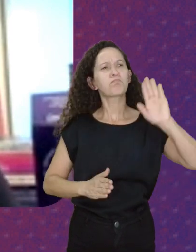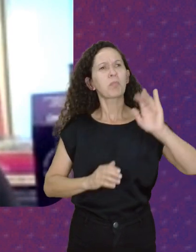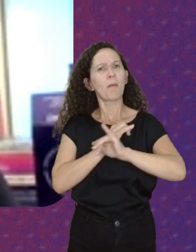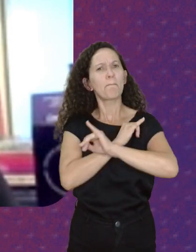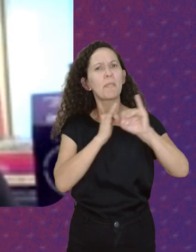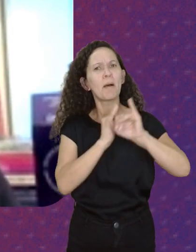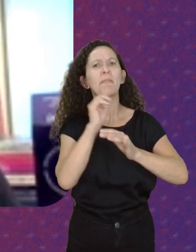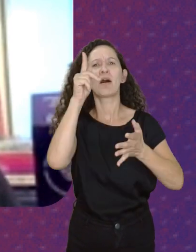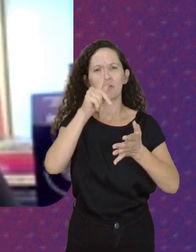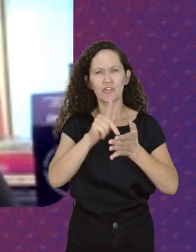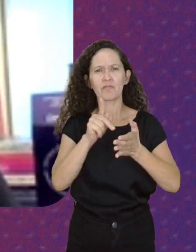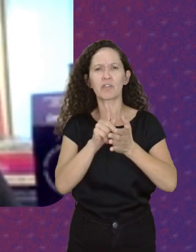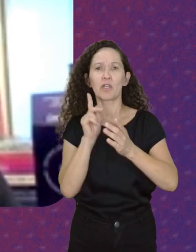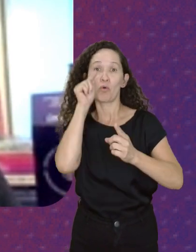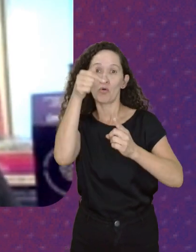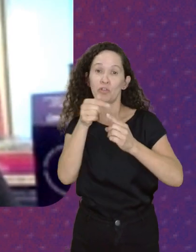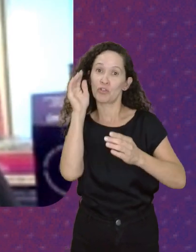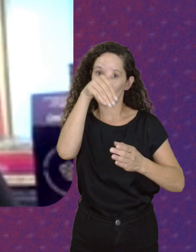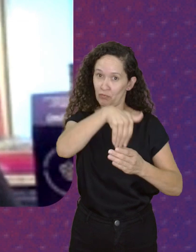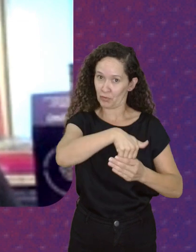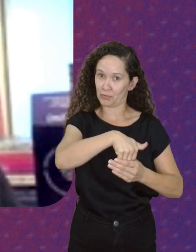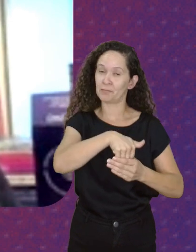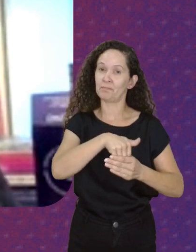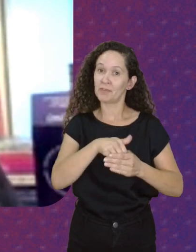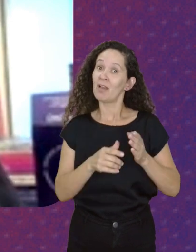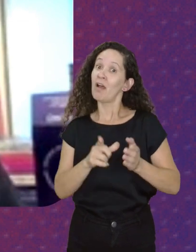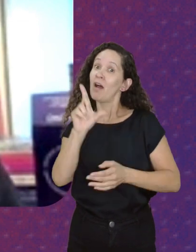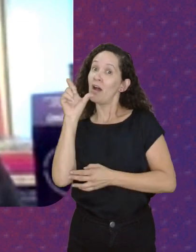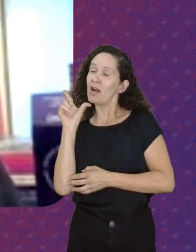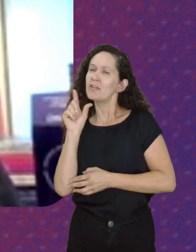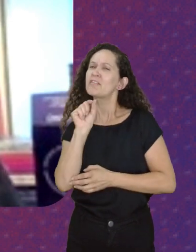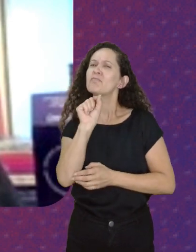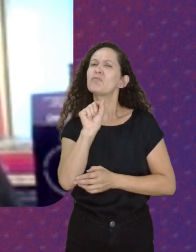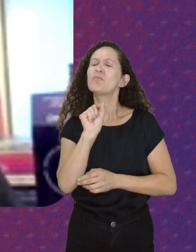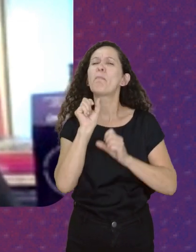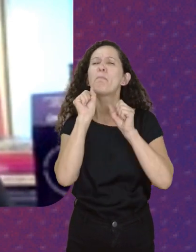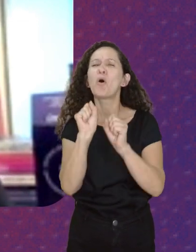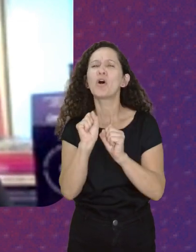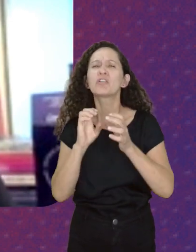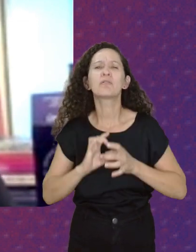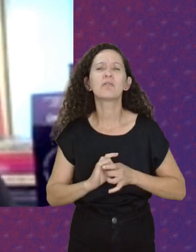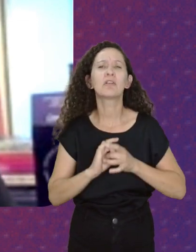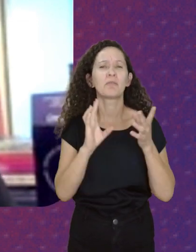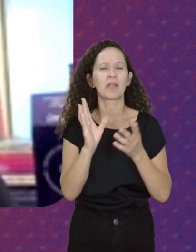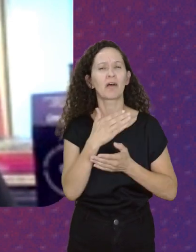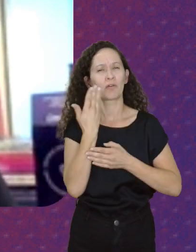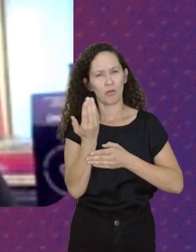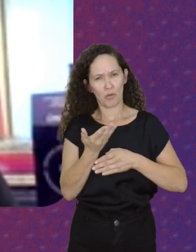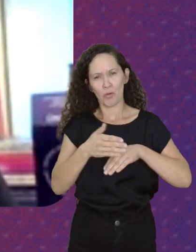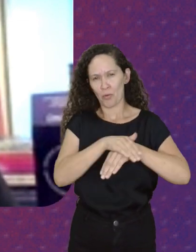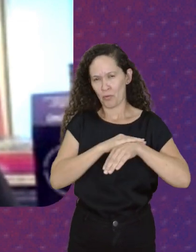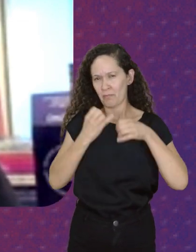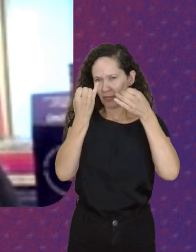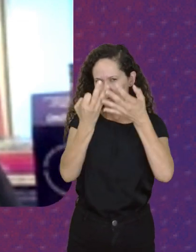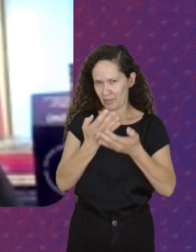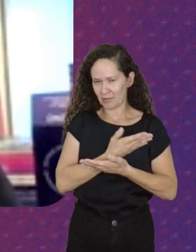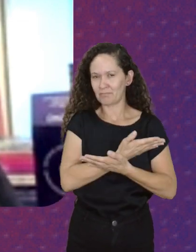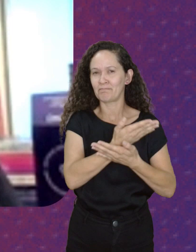campanha eleitoral oficialmente dita. Então, antes disso, o que vocês podem fazer? Sobre isso que nós vamos conversar hoje,